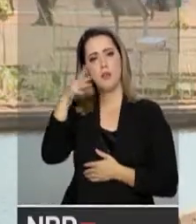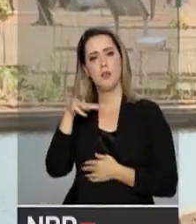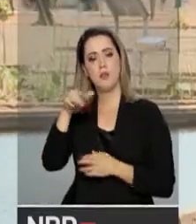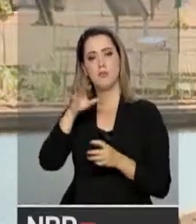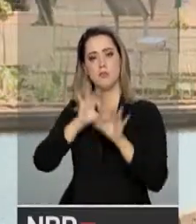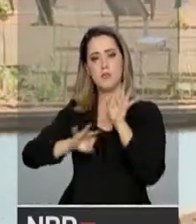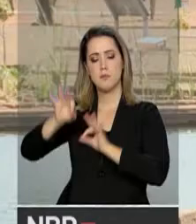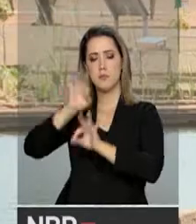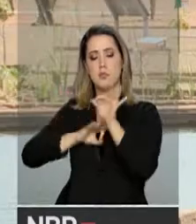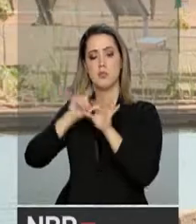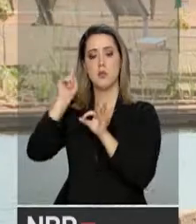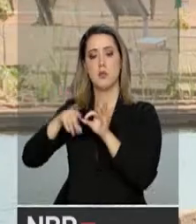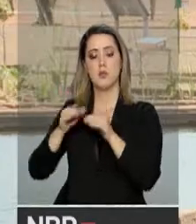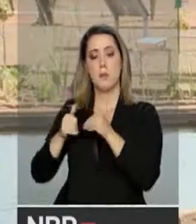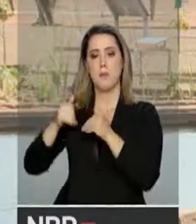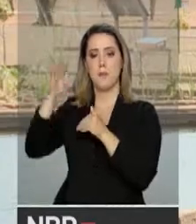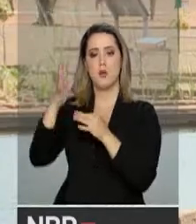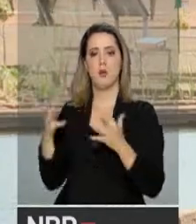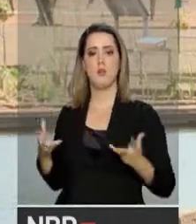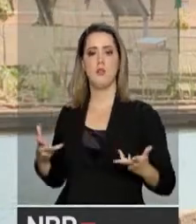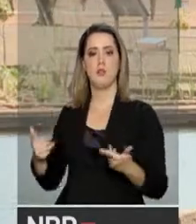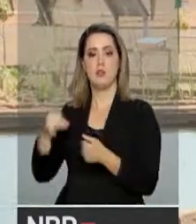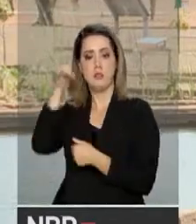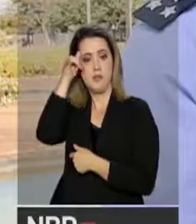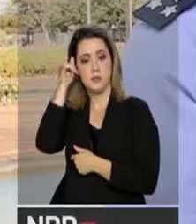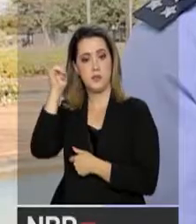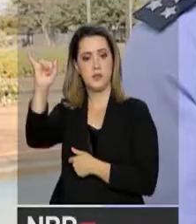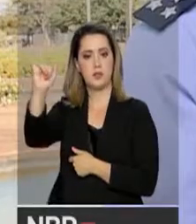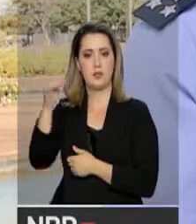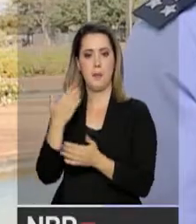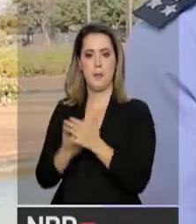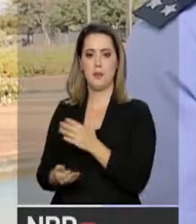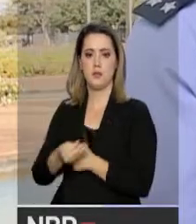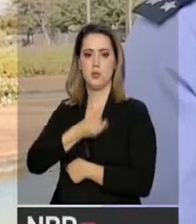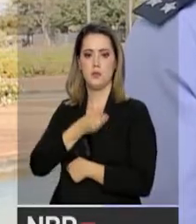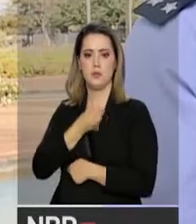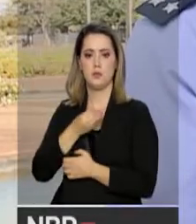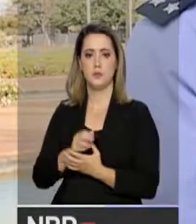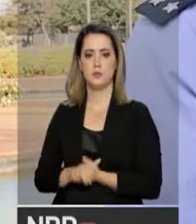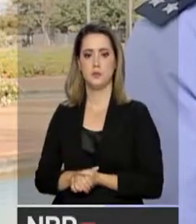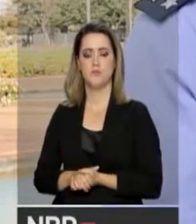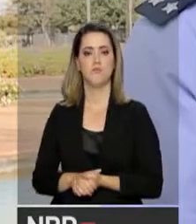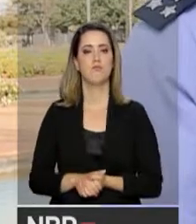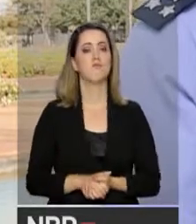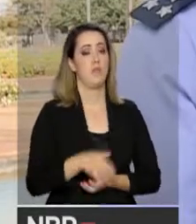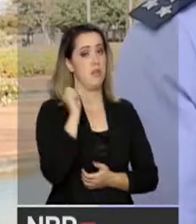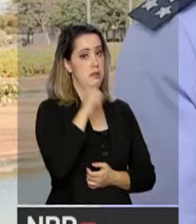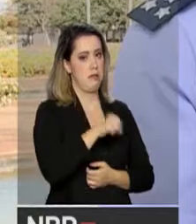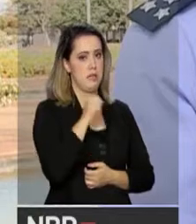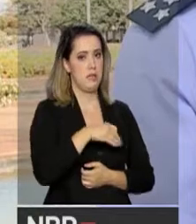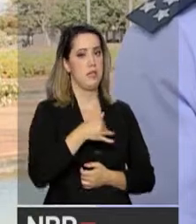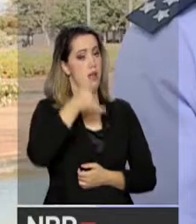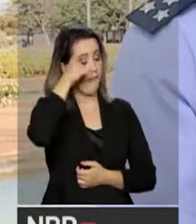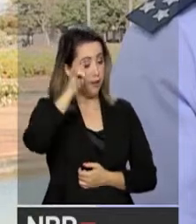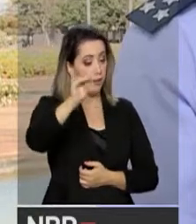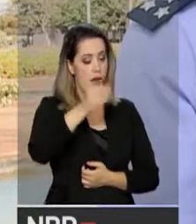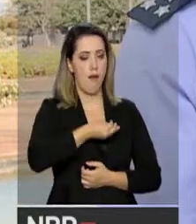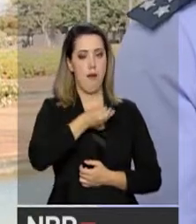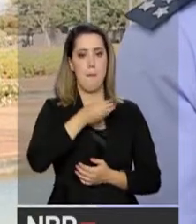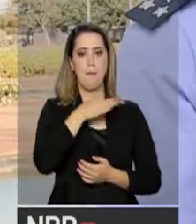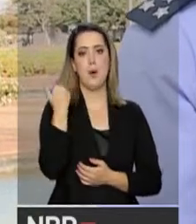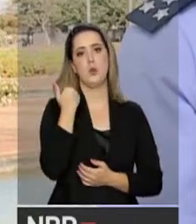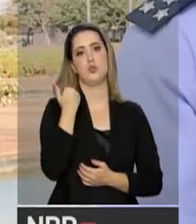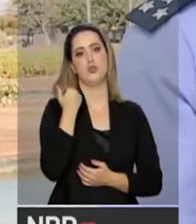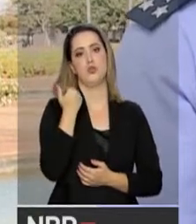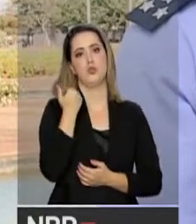grande planejamento seria aumentar a eficácia e evitar assim perda de vidas? Afirmativo, acima de tudo evitar perdas de vidas